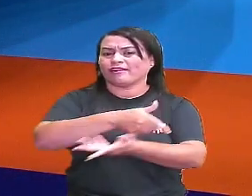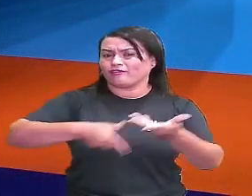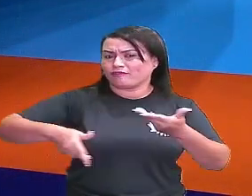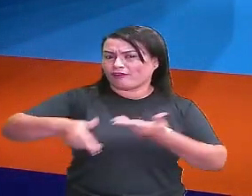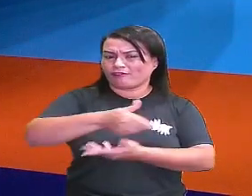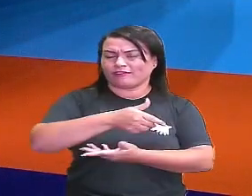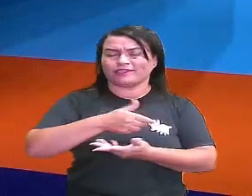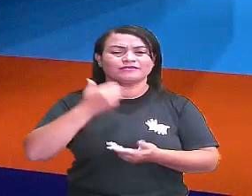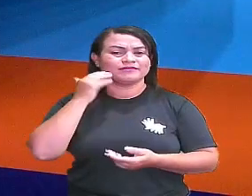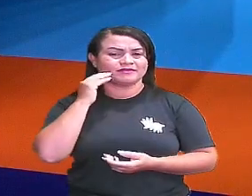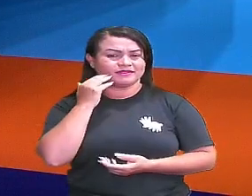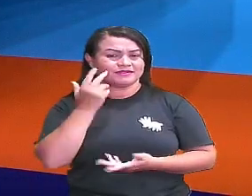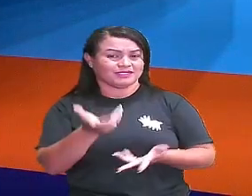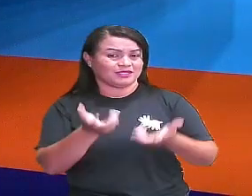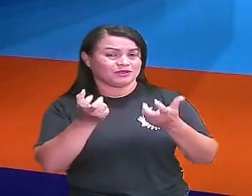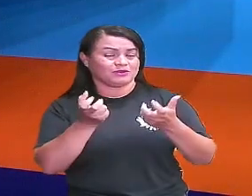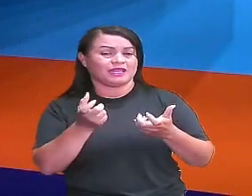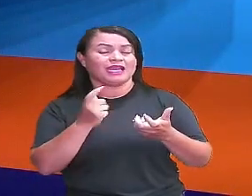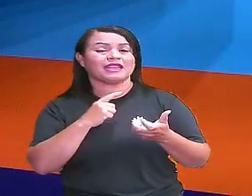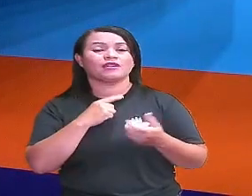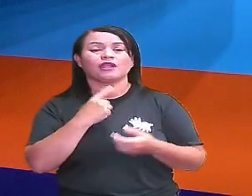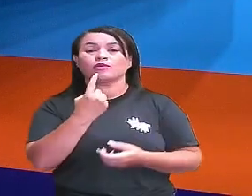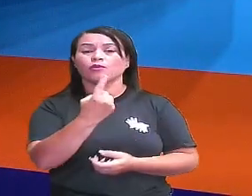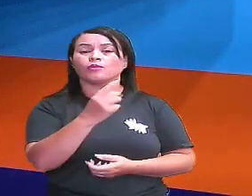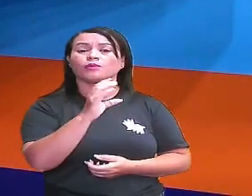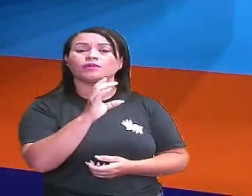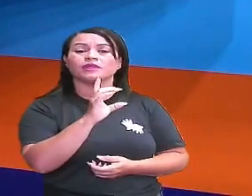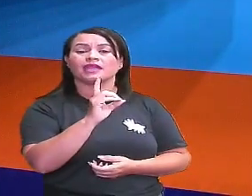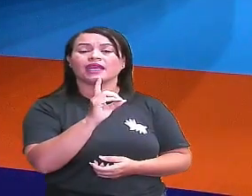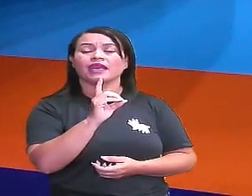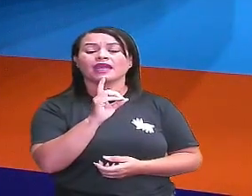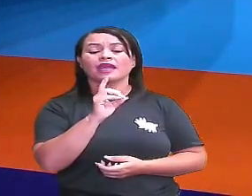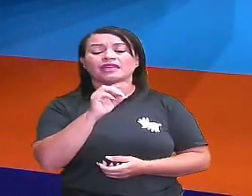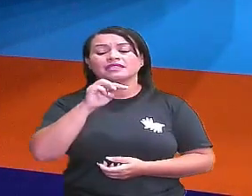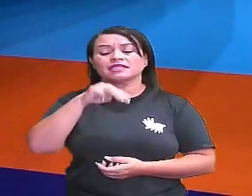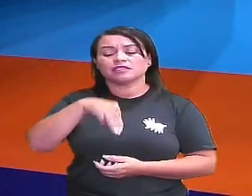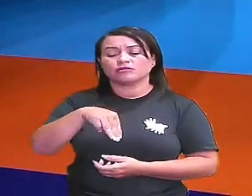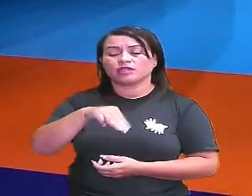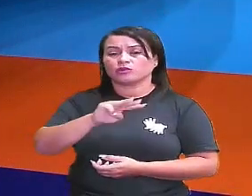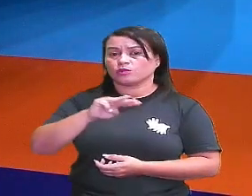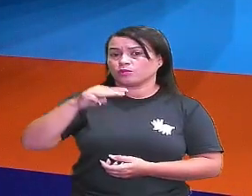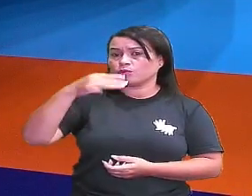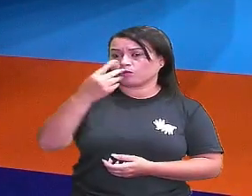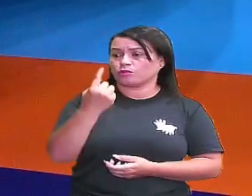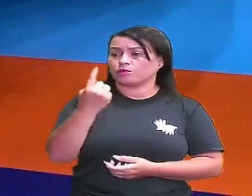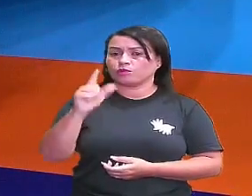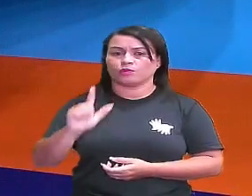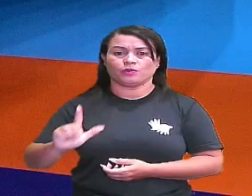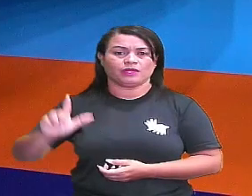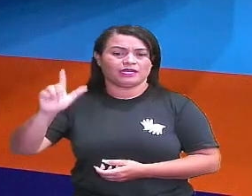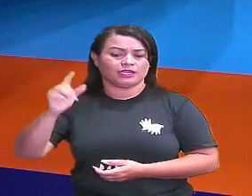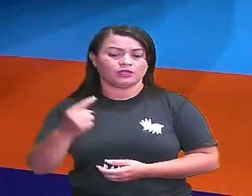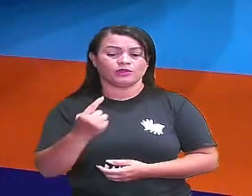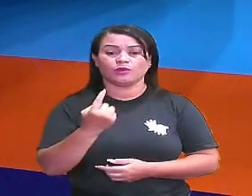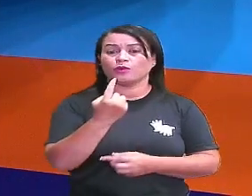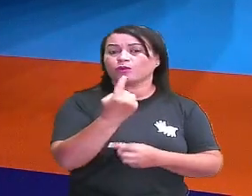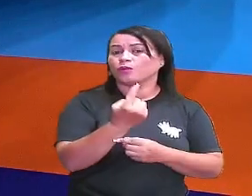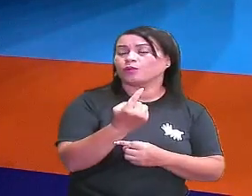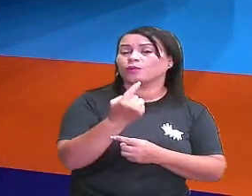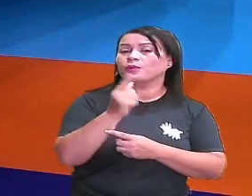componentes curriculares. Então vejam que 1 decímetro cúbico equivale a 1 litro. 1 litro equivale a